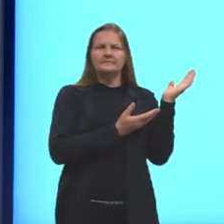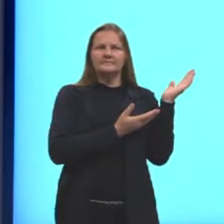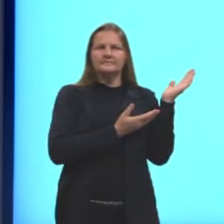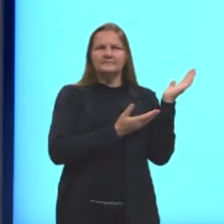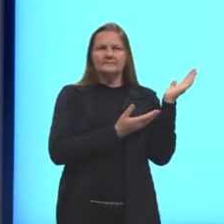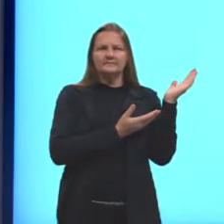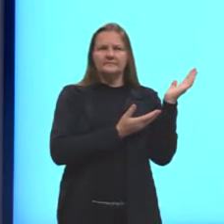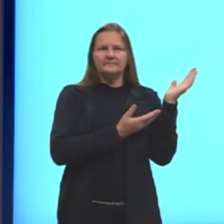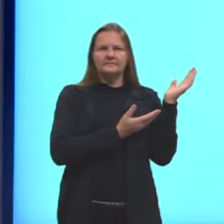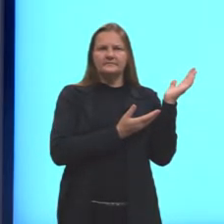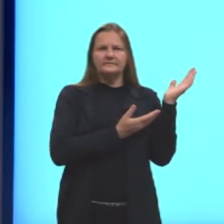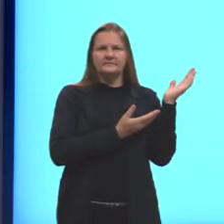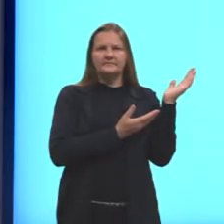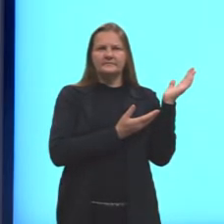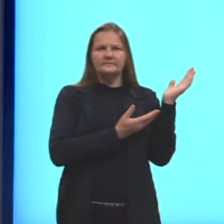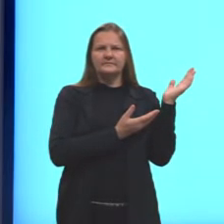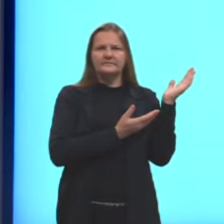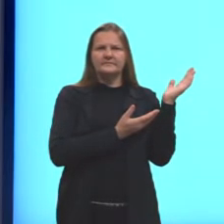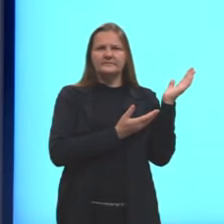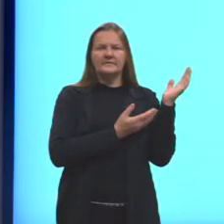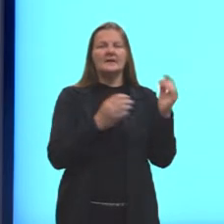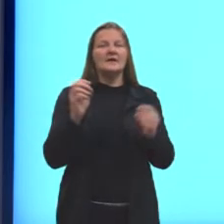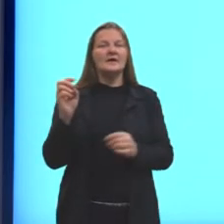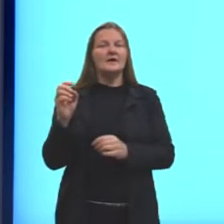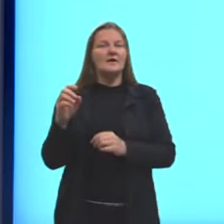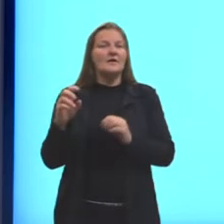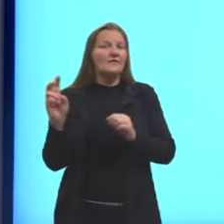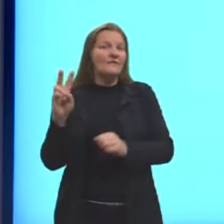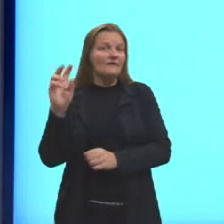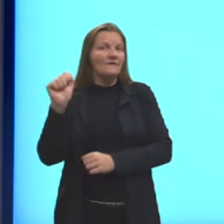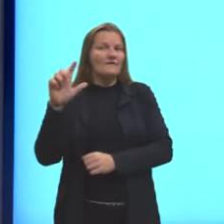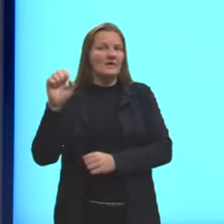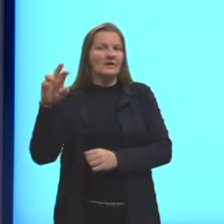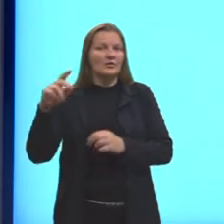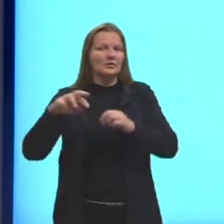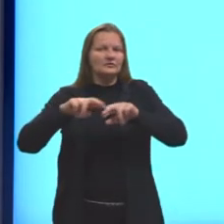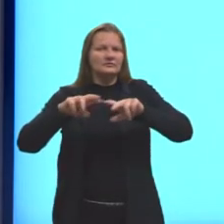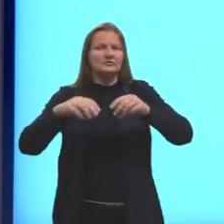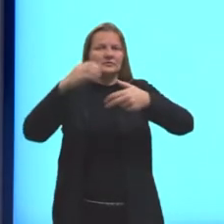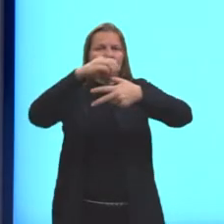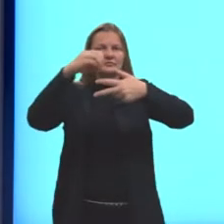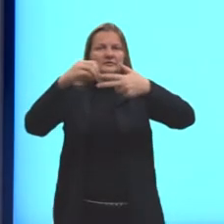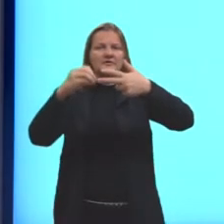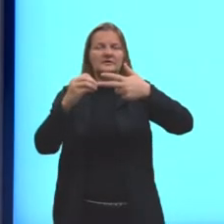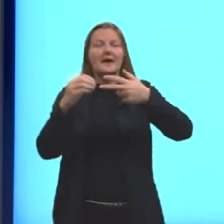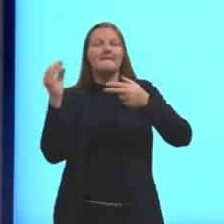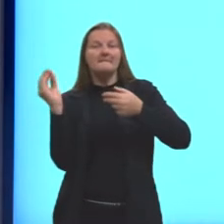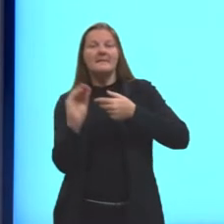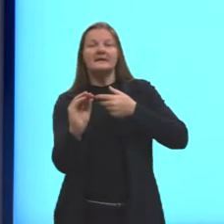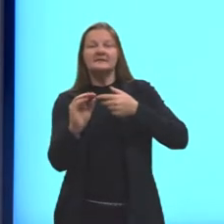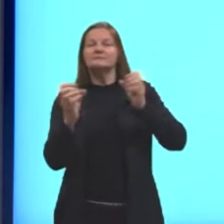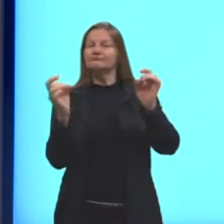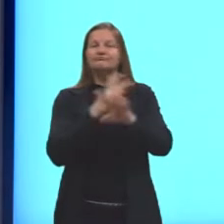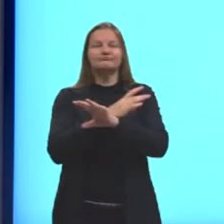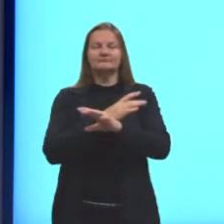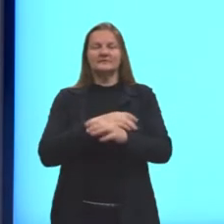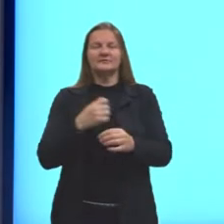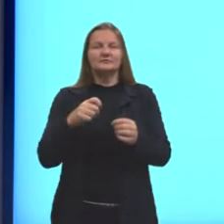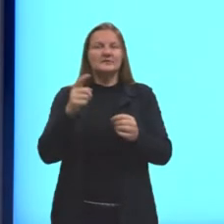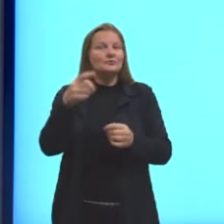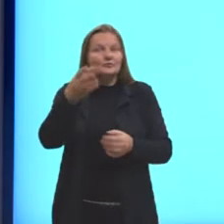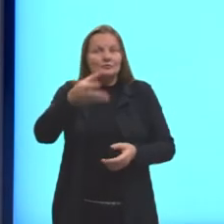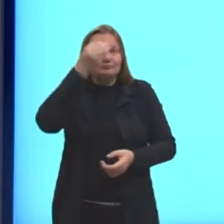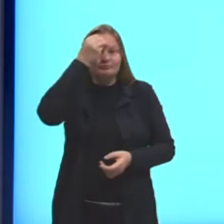claro né gente Lembrando que valores desse tipo geralmente no ENEM né ele já aparecem para gente né eles não são